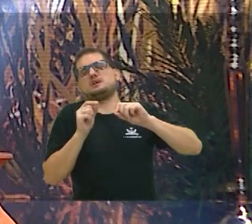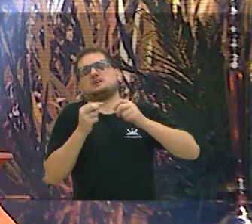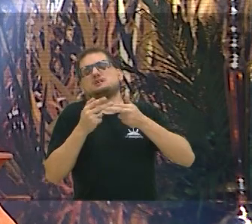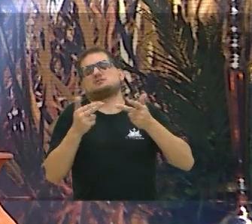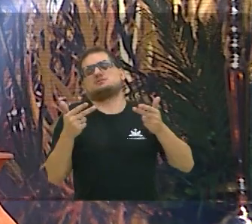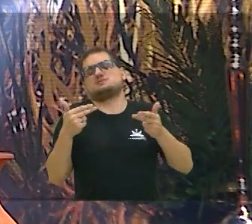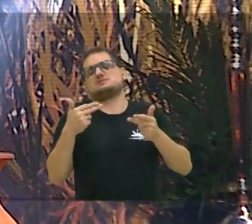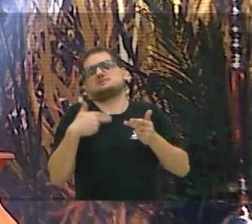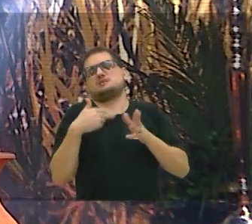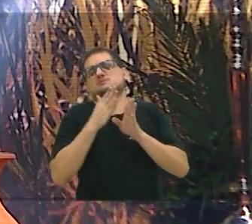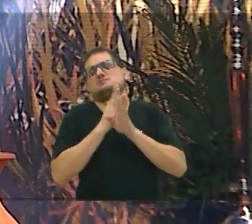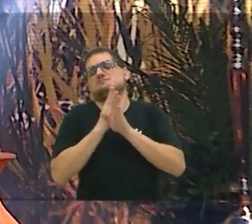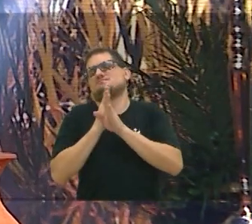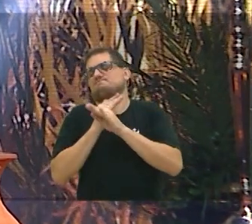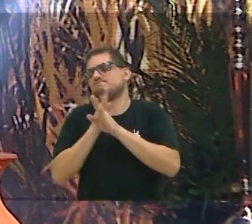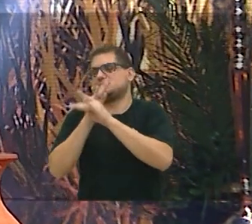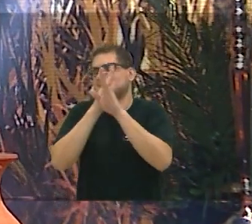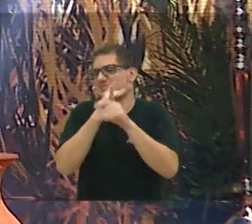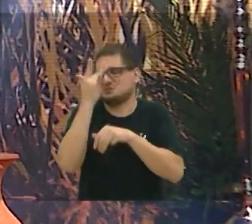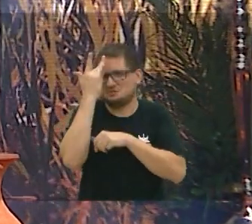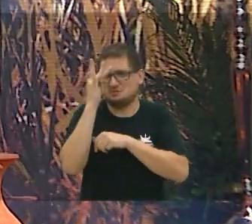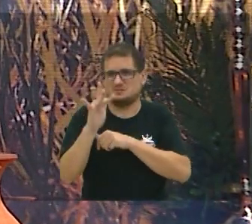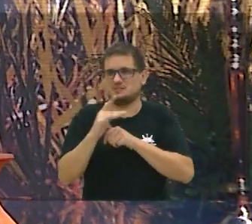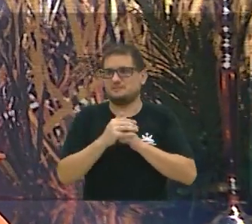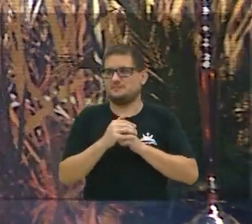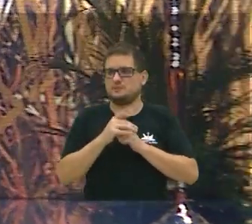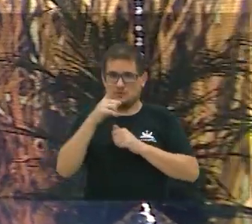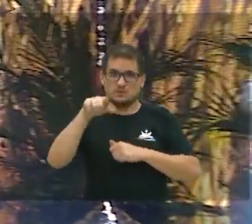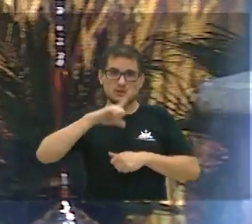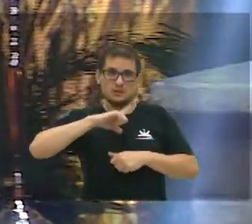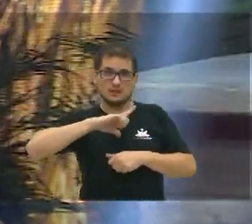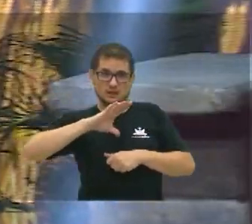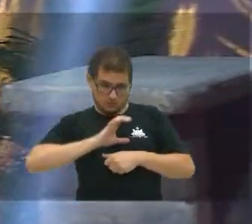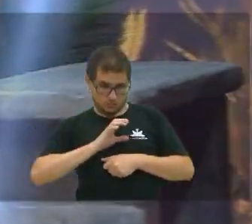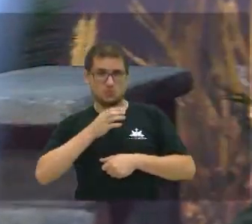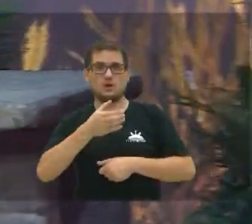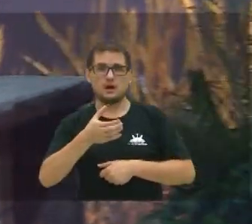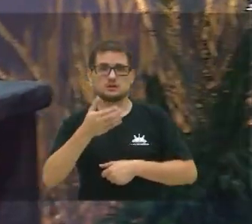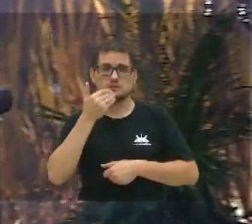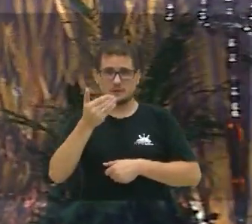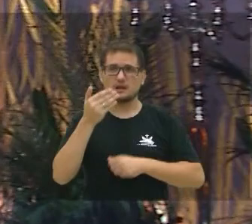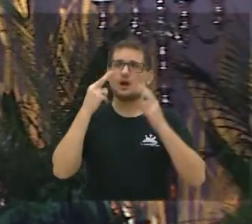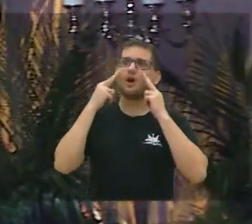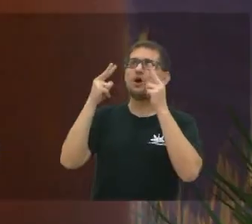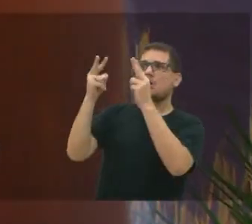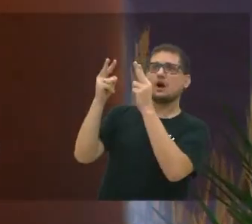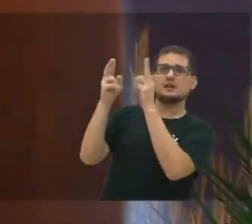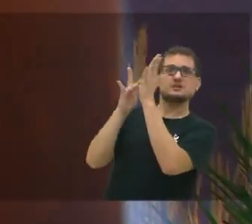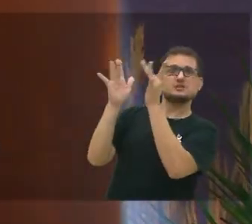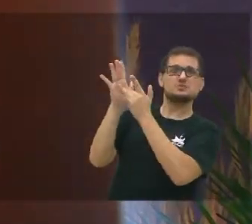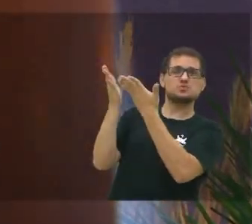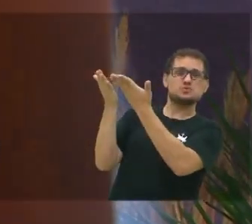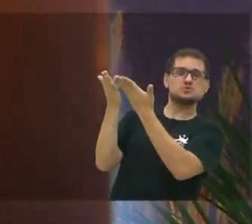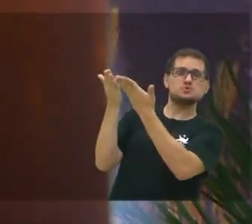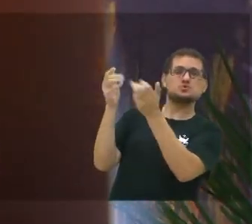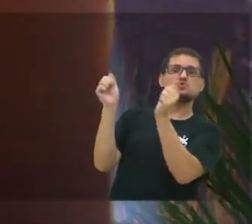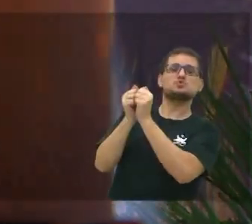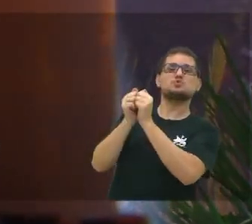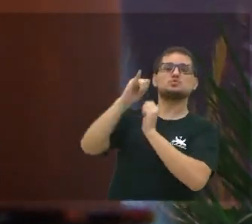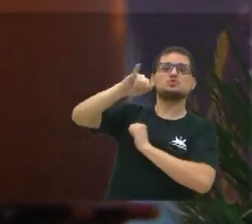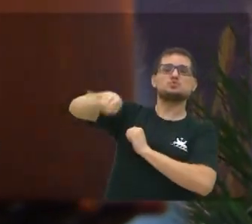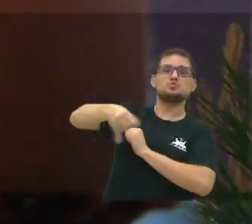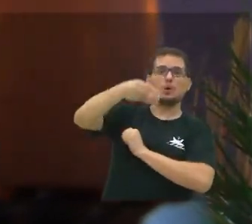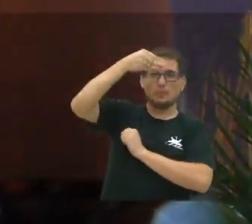coragem? Tem coragem? Olha para Jesus, olha João Batista.